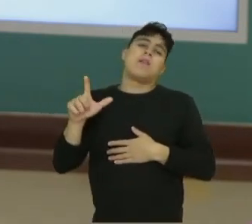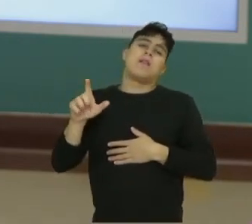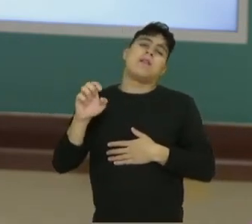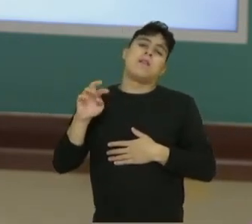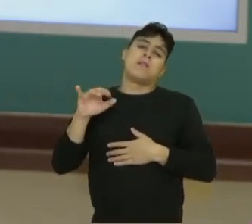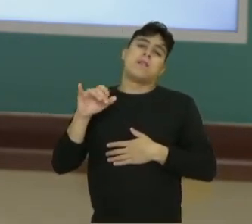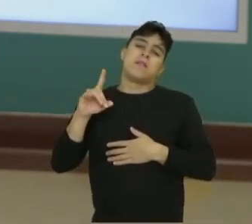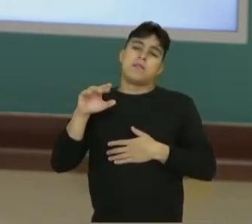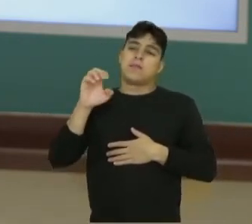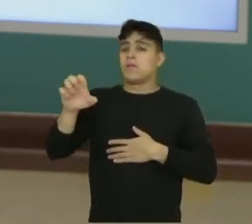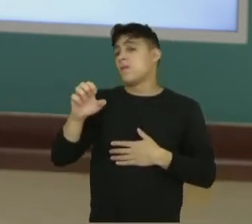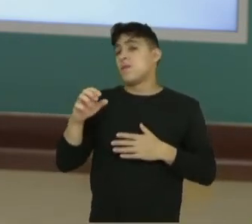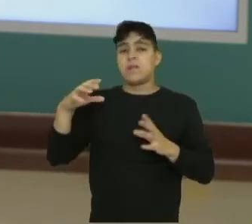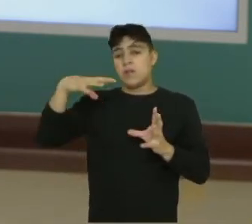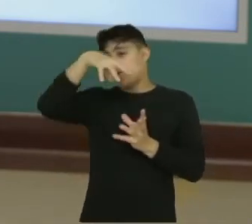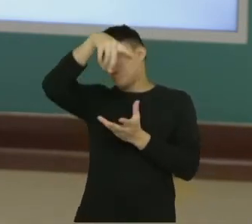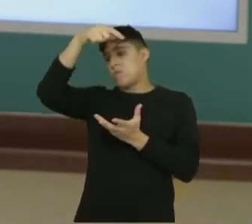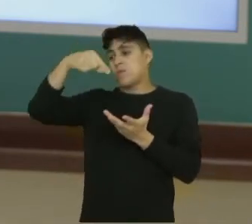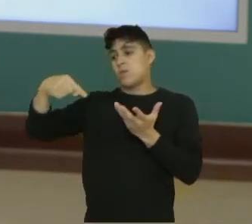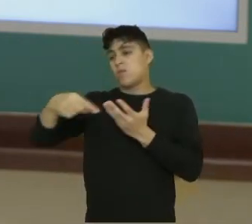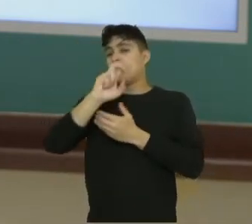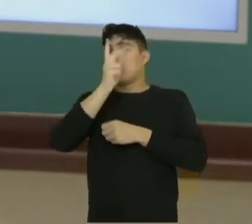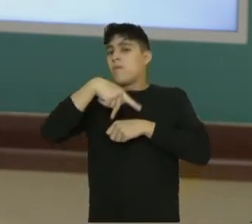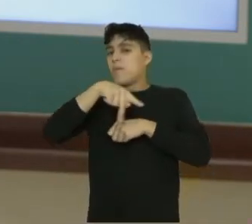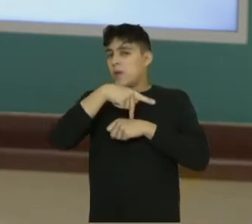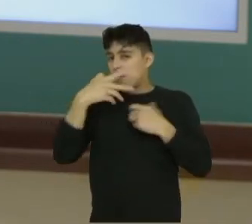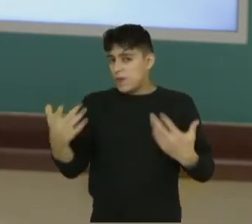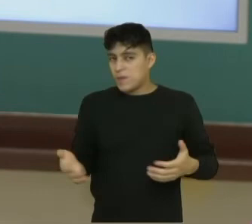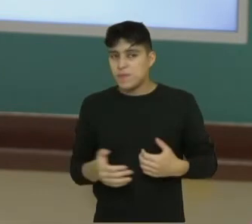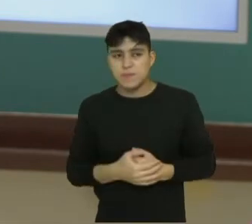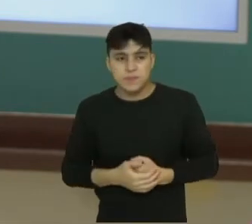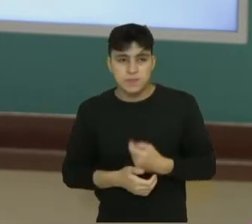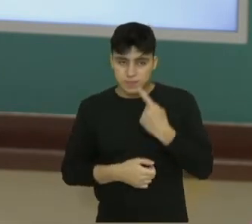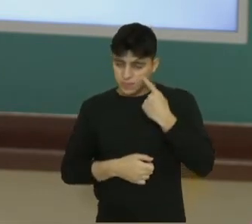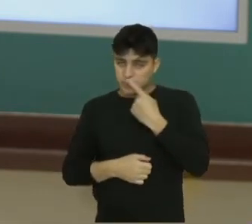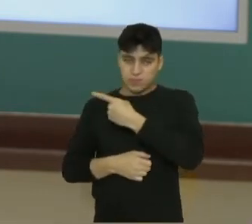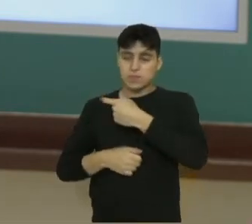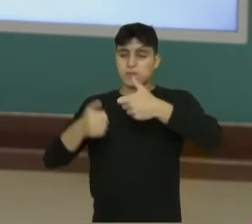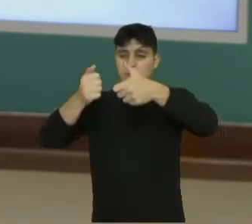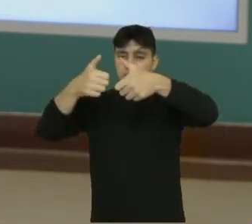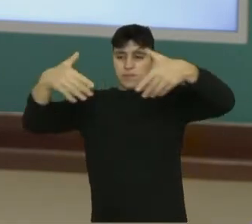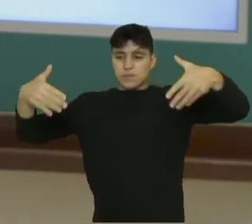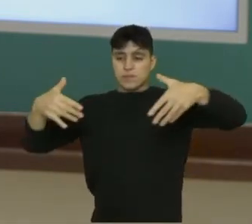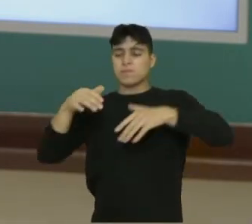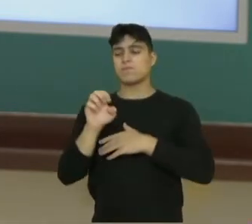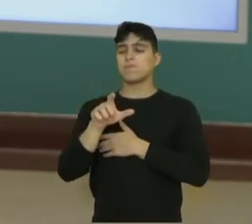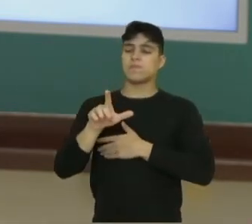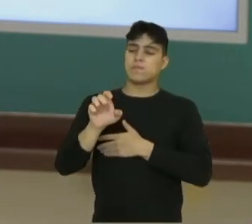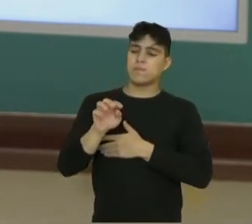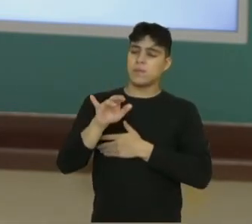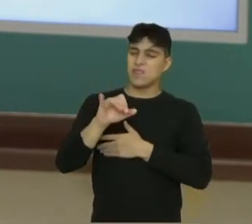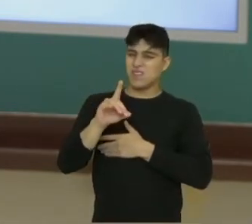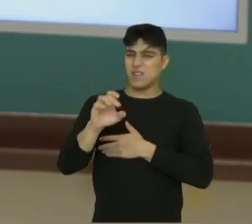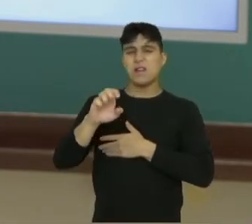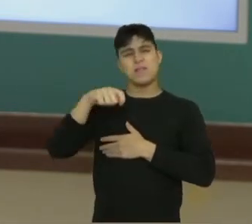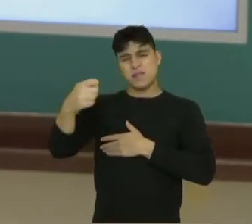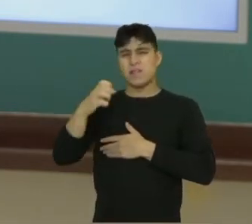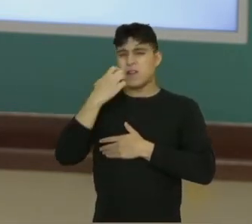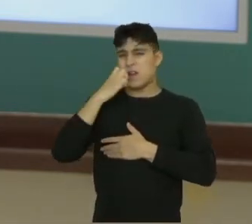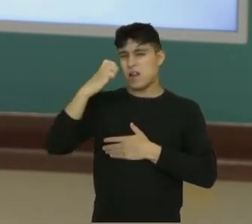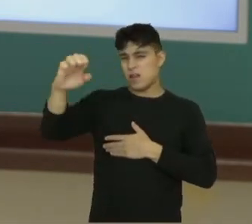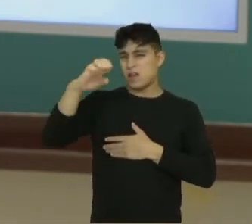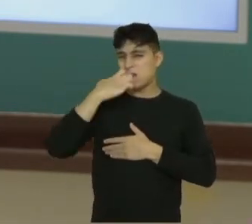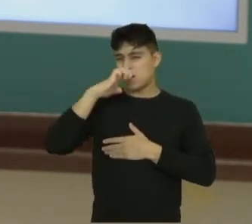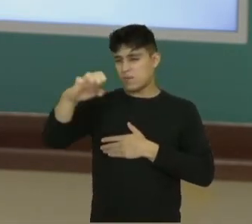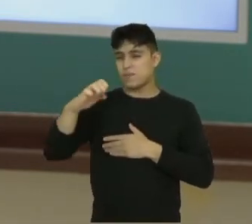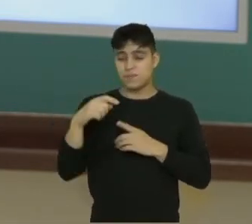estado ou no mundo, né? Então você tem aqui a matriz da eletricidade. A magia da eletricidade, meus queridos, é que ela é o